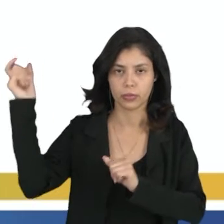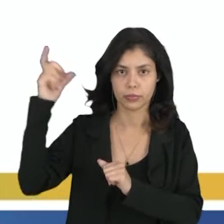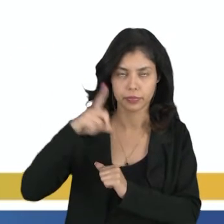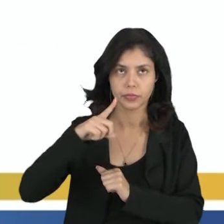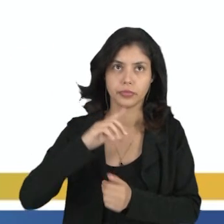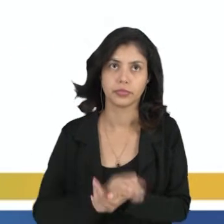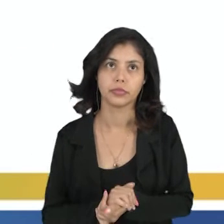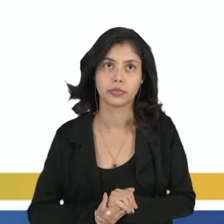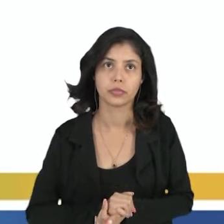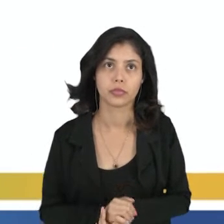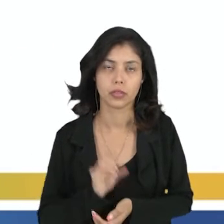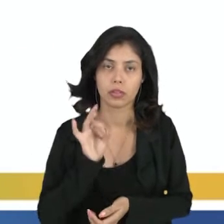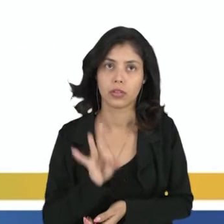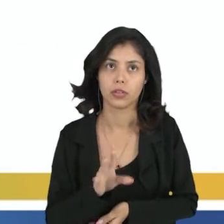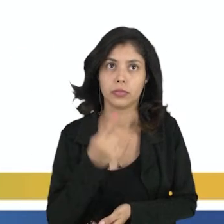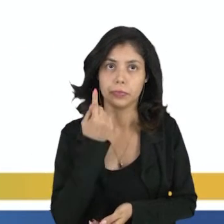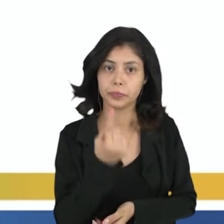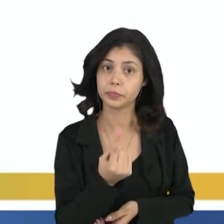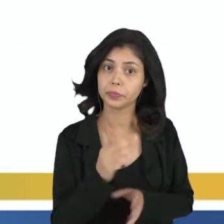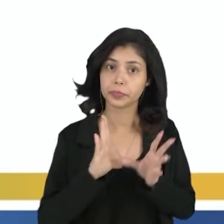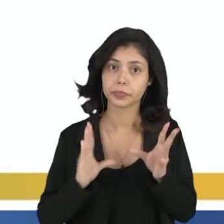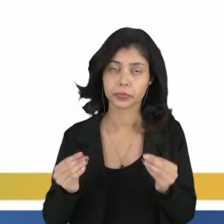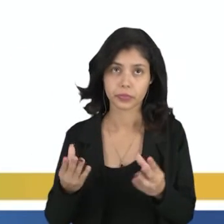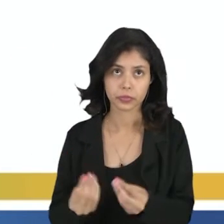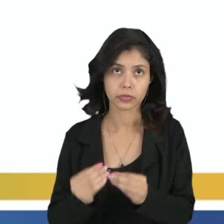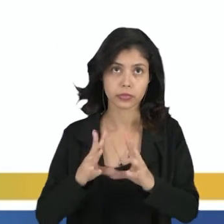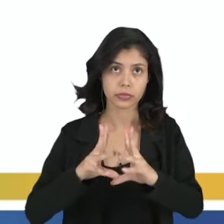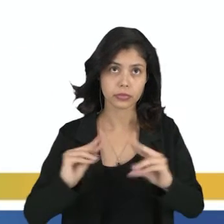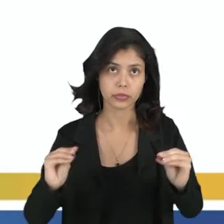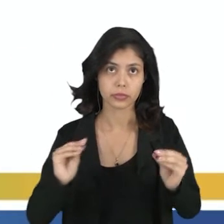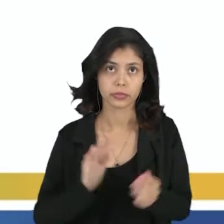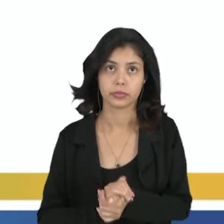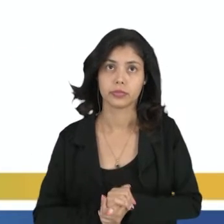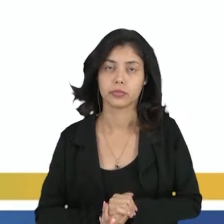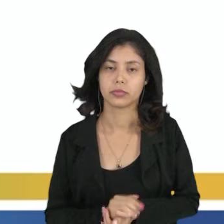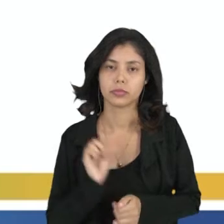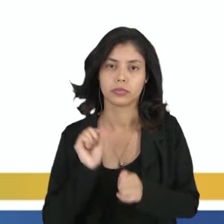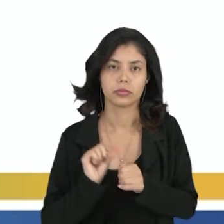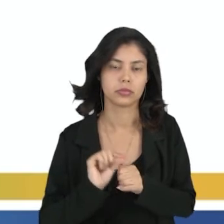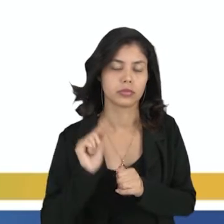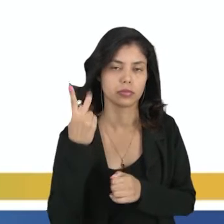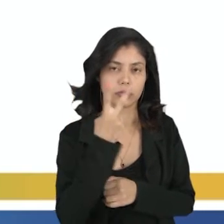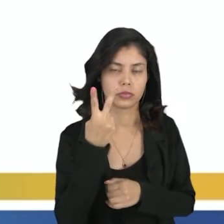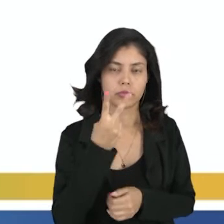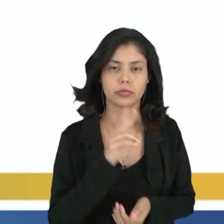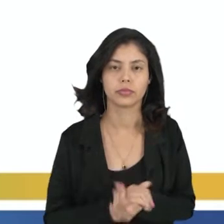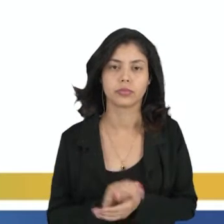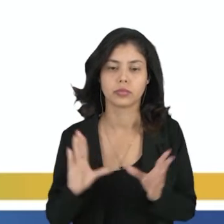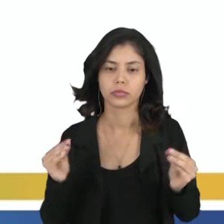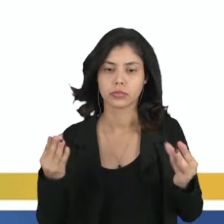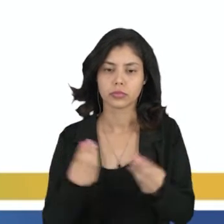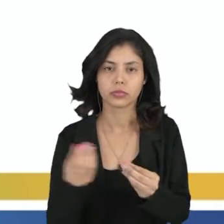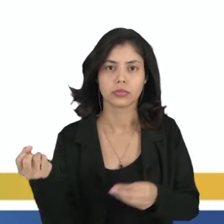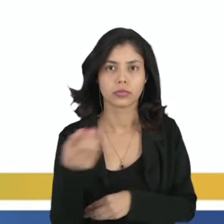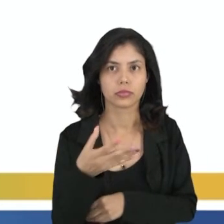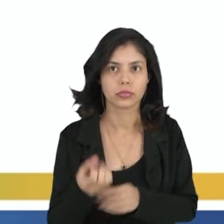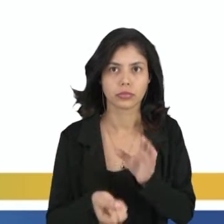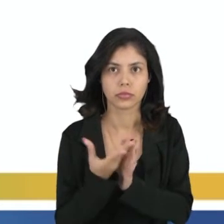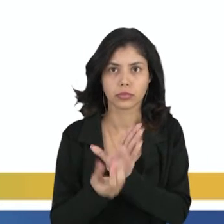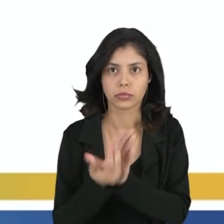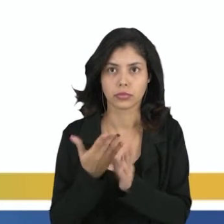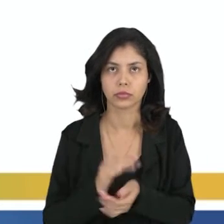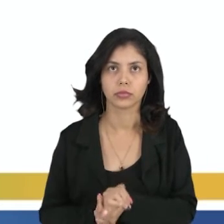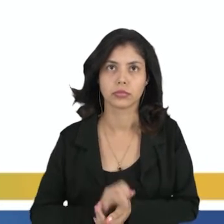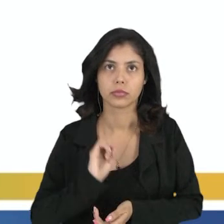pela luz, aqui, ó, somente uma substância composta, formando mais 2 substâncias no produto. Pode